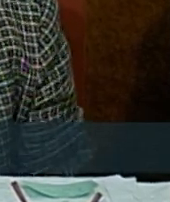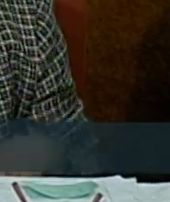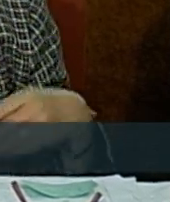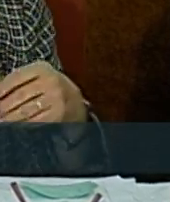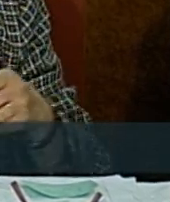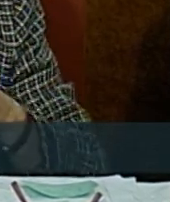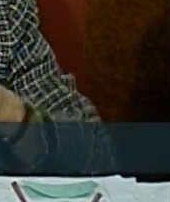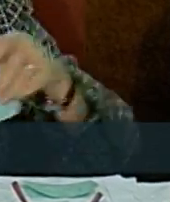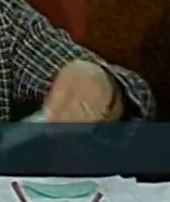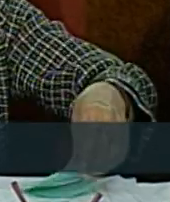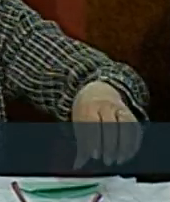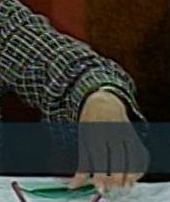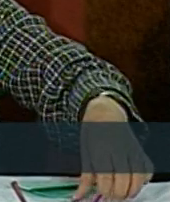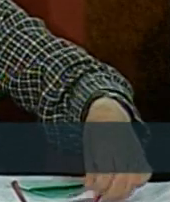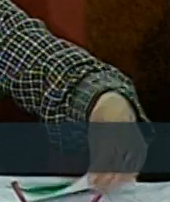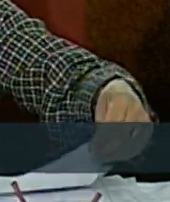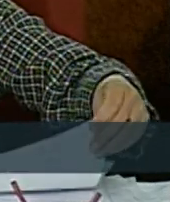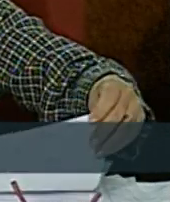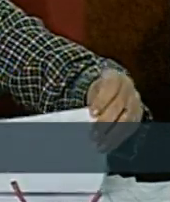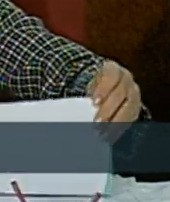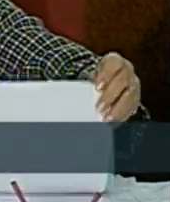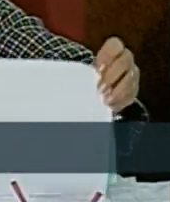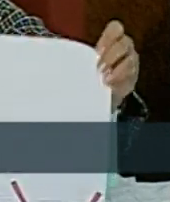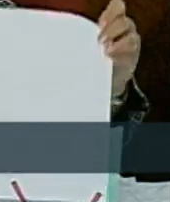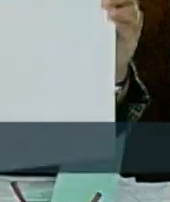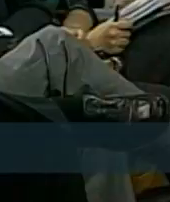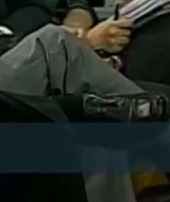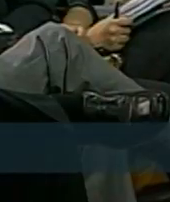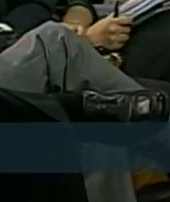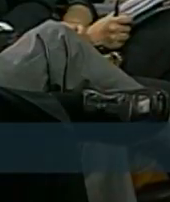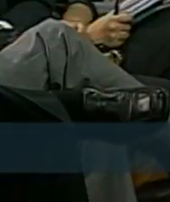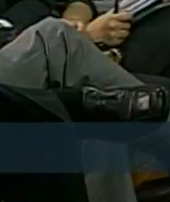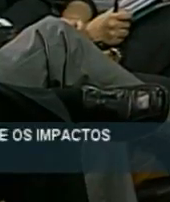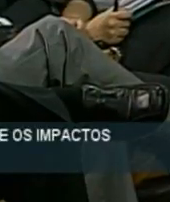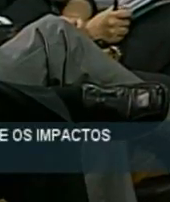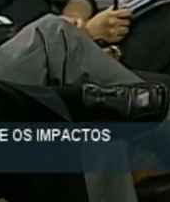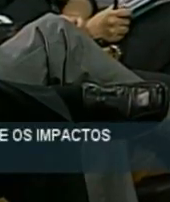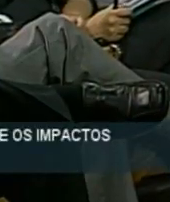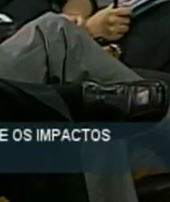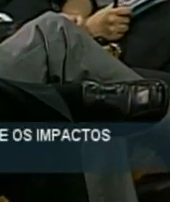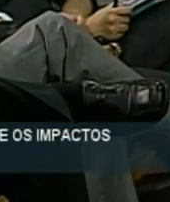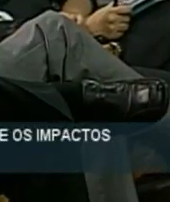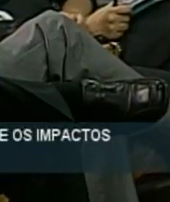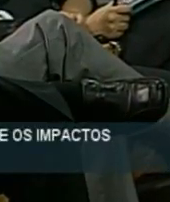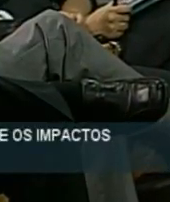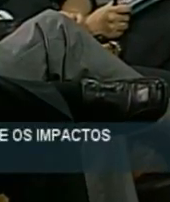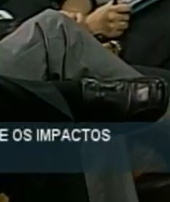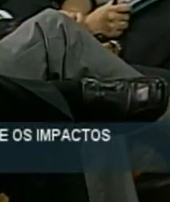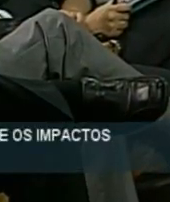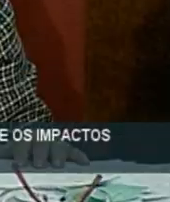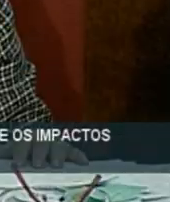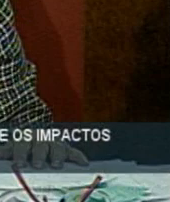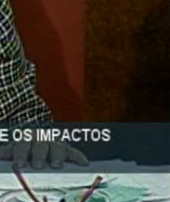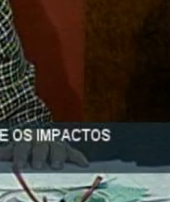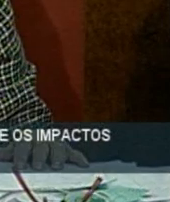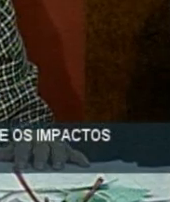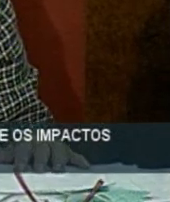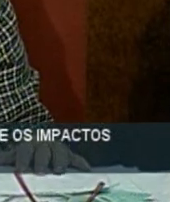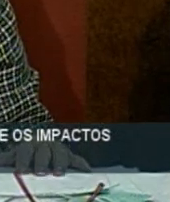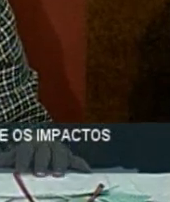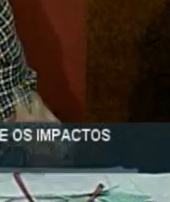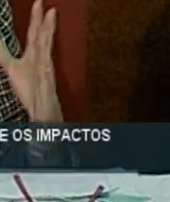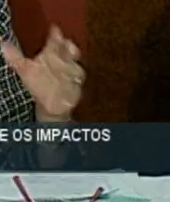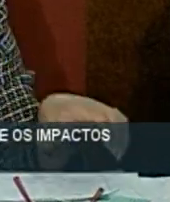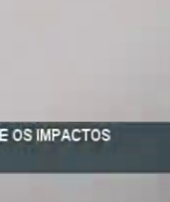obrigada pela presença e corrigir a informação que dei a propósito da honrosa presença dos